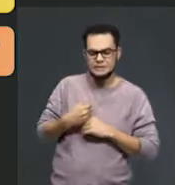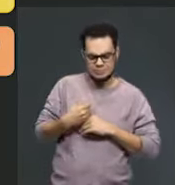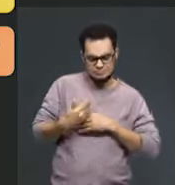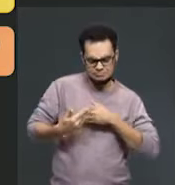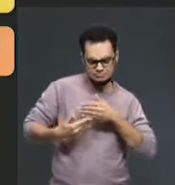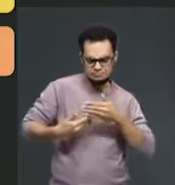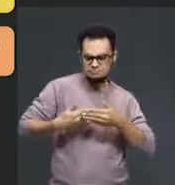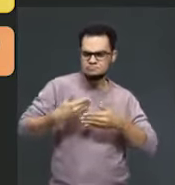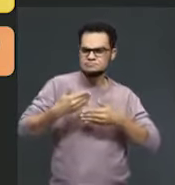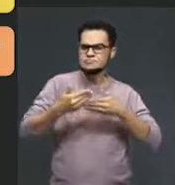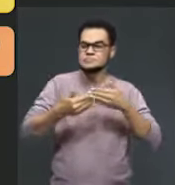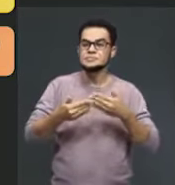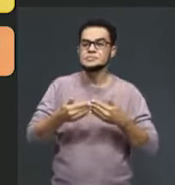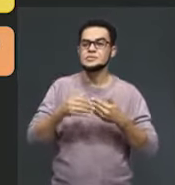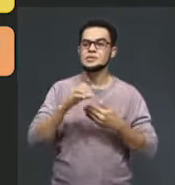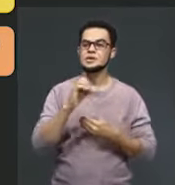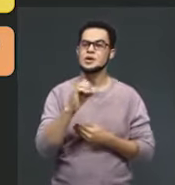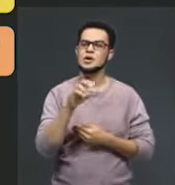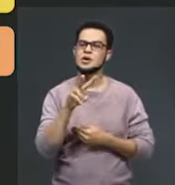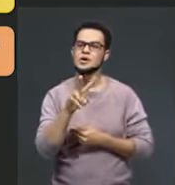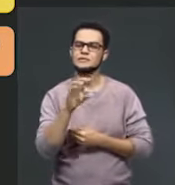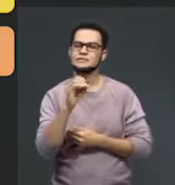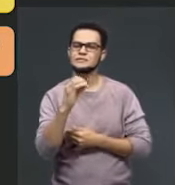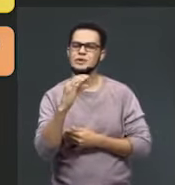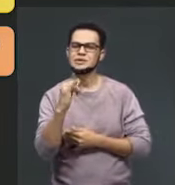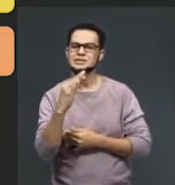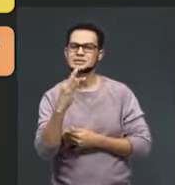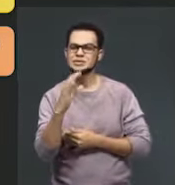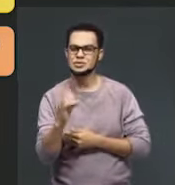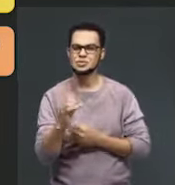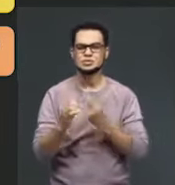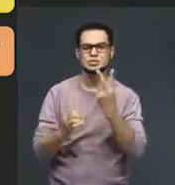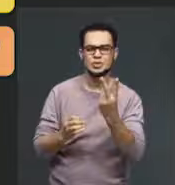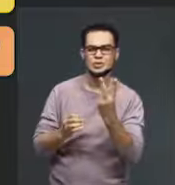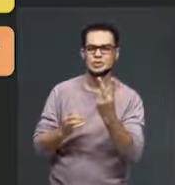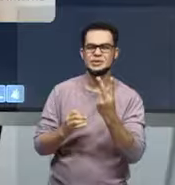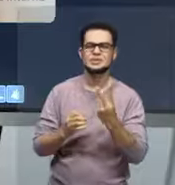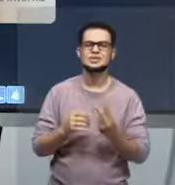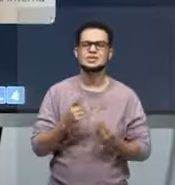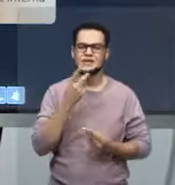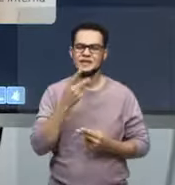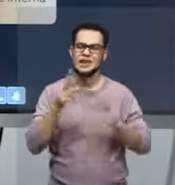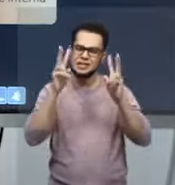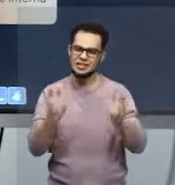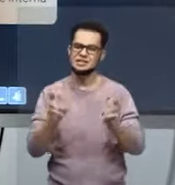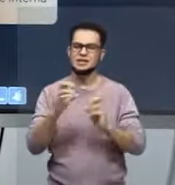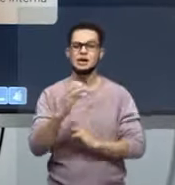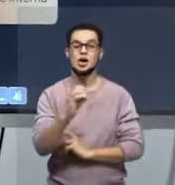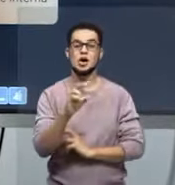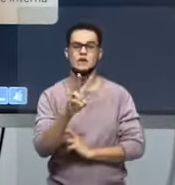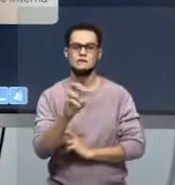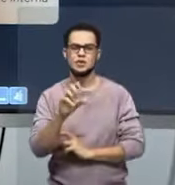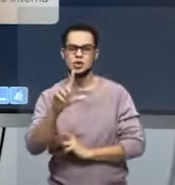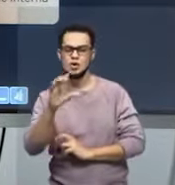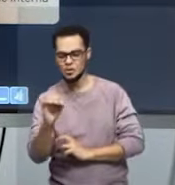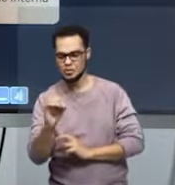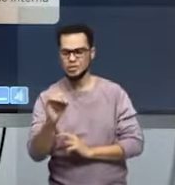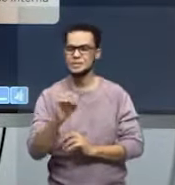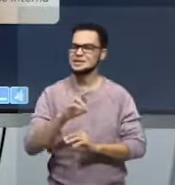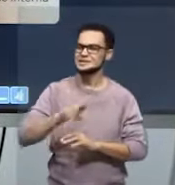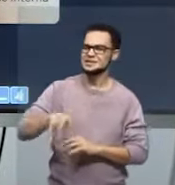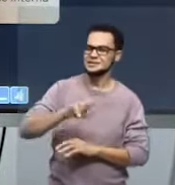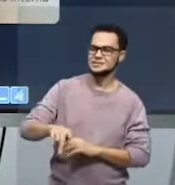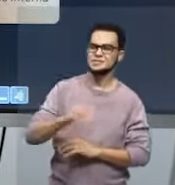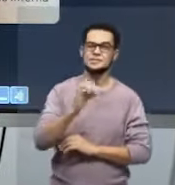amadurecimento do ovócito 2. A gente fala muito óvulo, mas o termo correto é ovócito 2. Eu vou